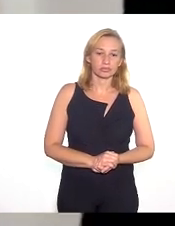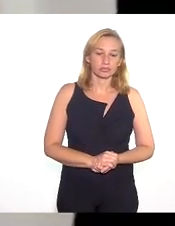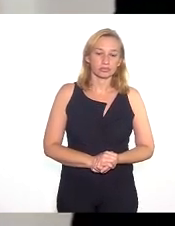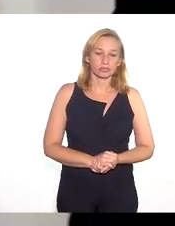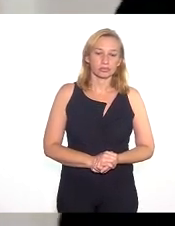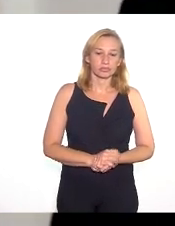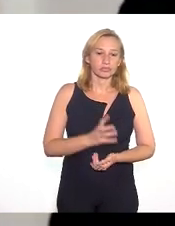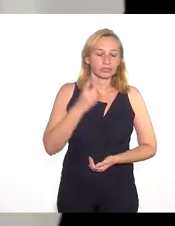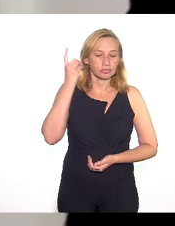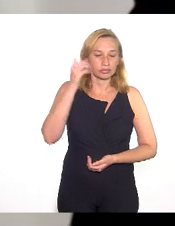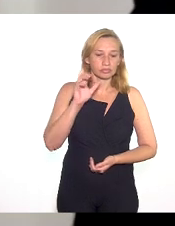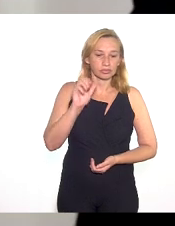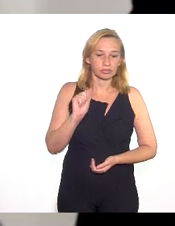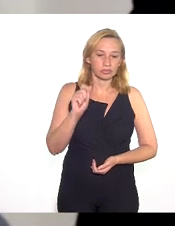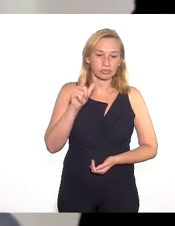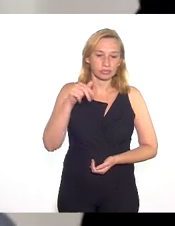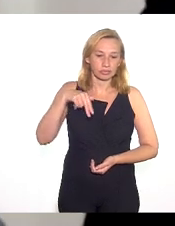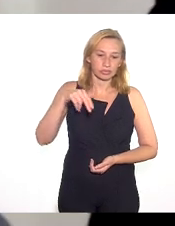Deputado Márcio Canella.